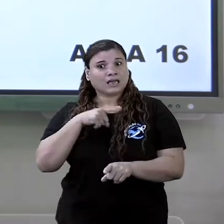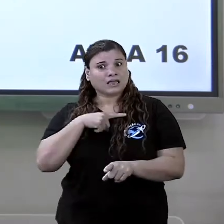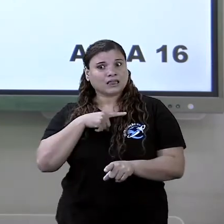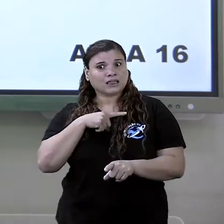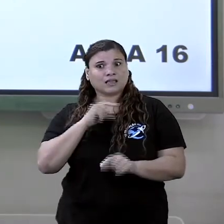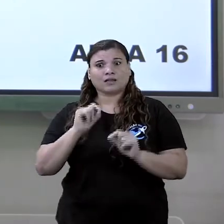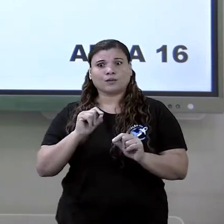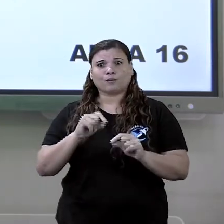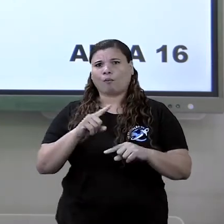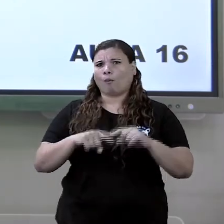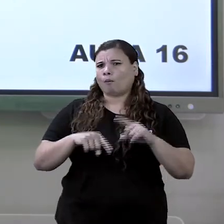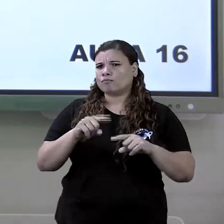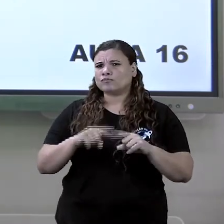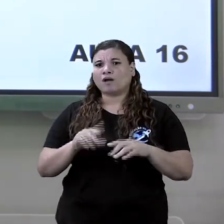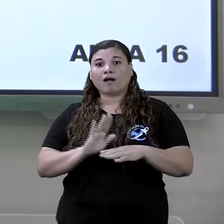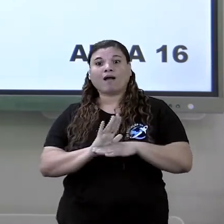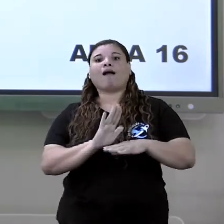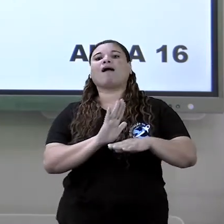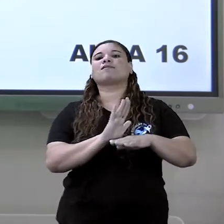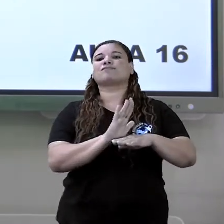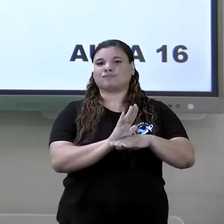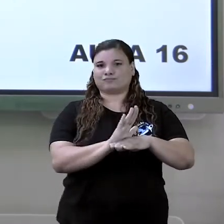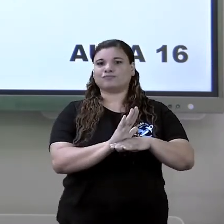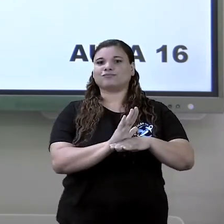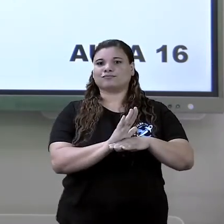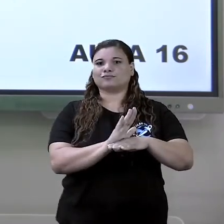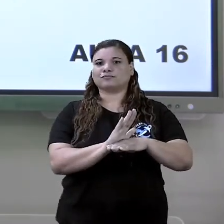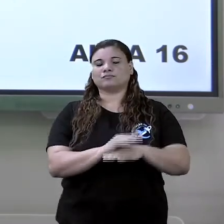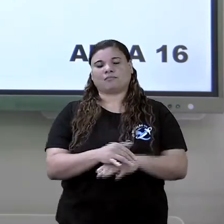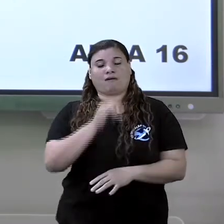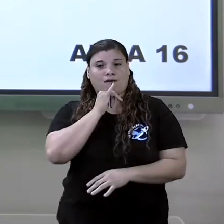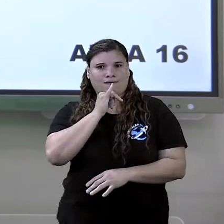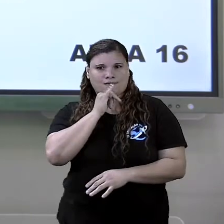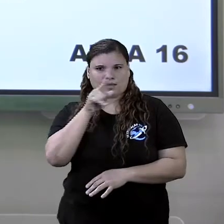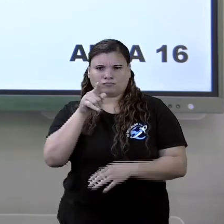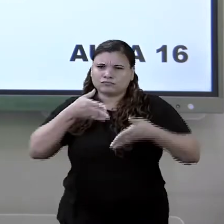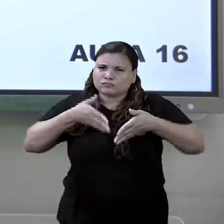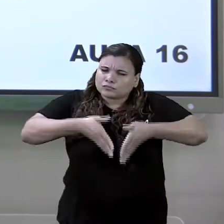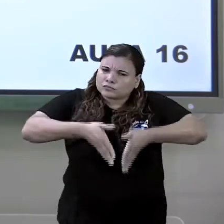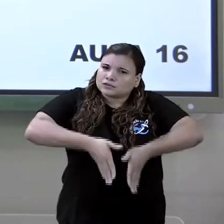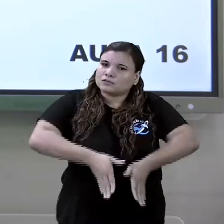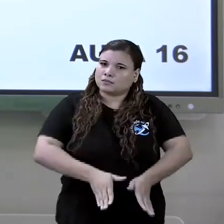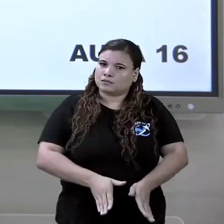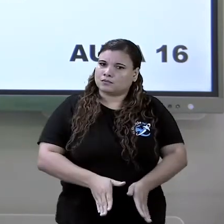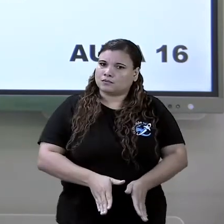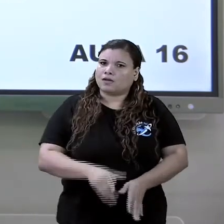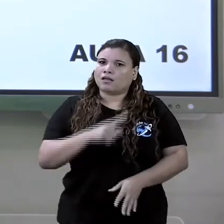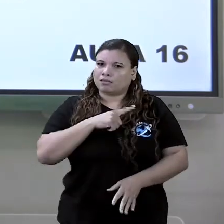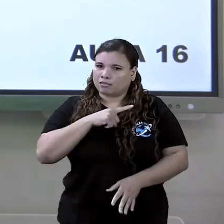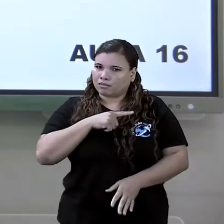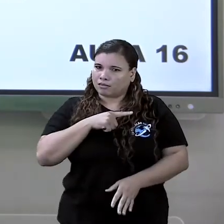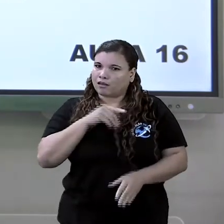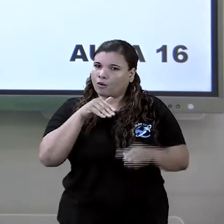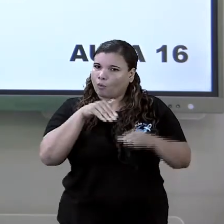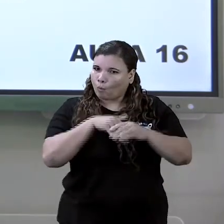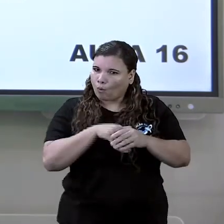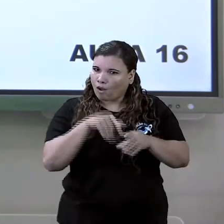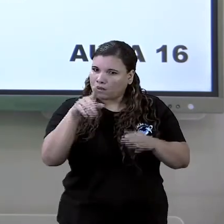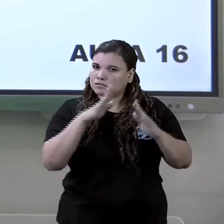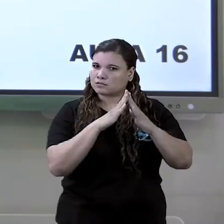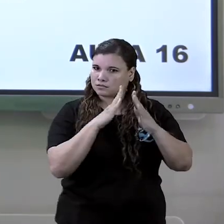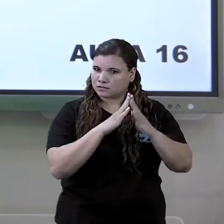do seu nascimento. Será que você tem aí uma roupinha, uma saída de maternidade? São